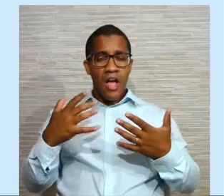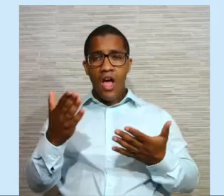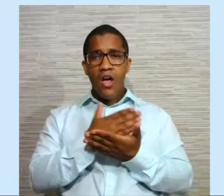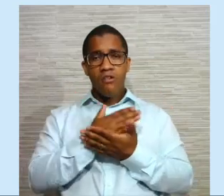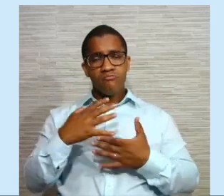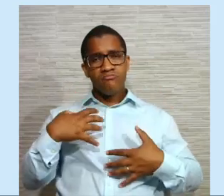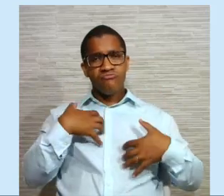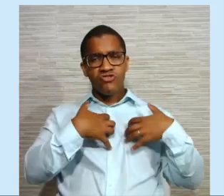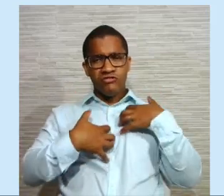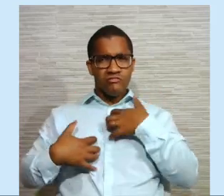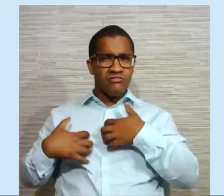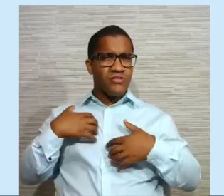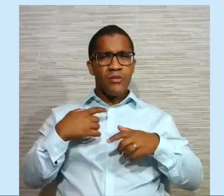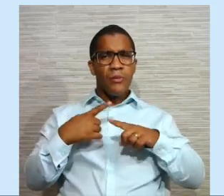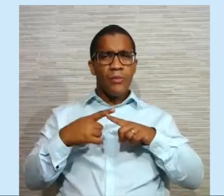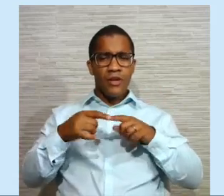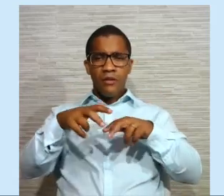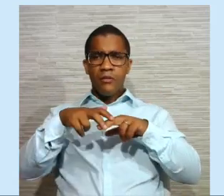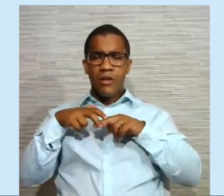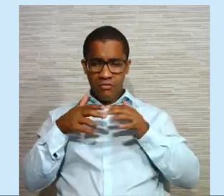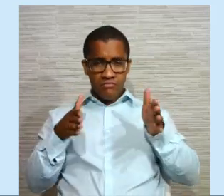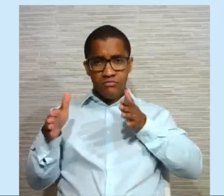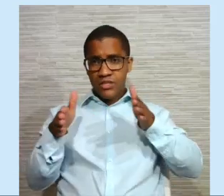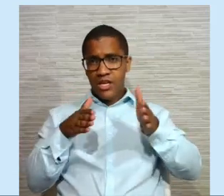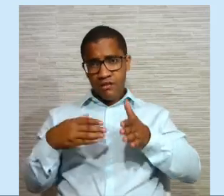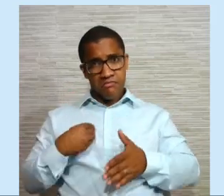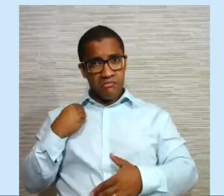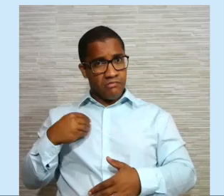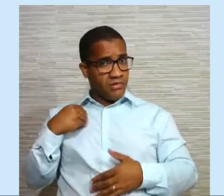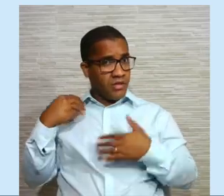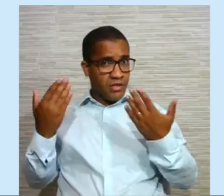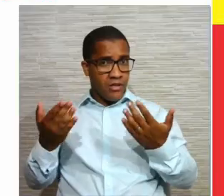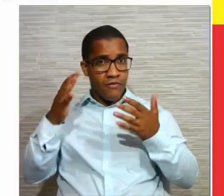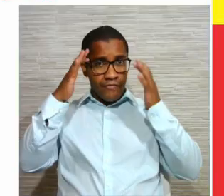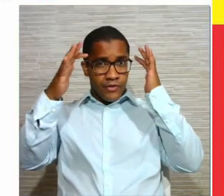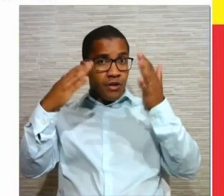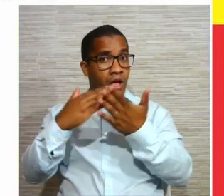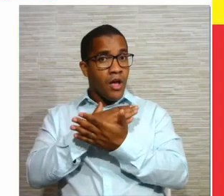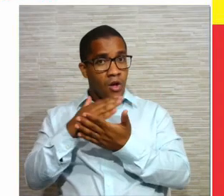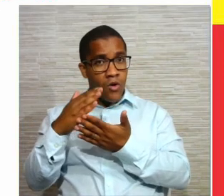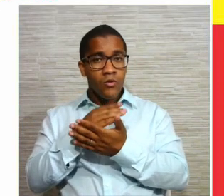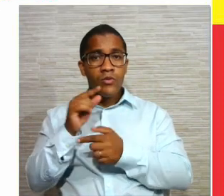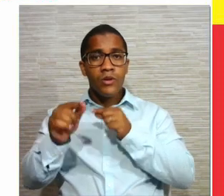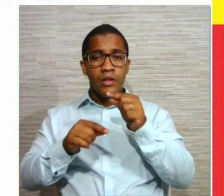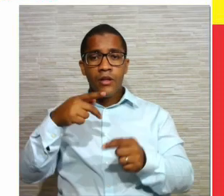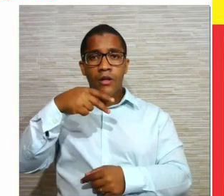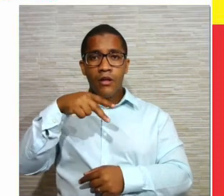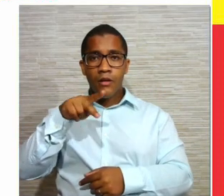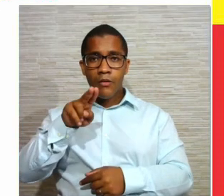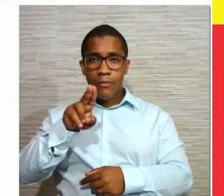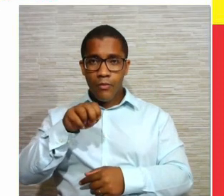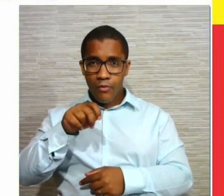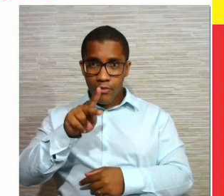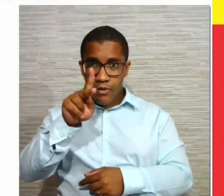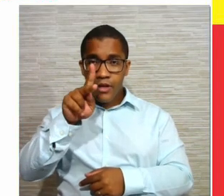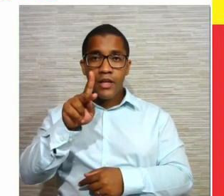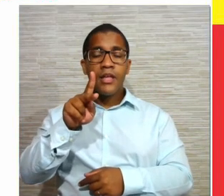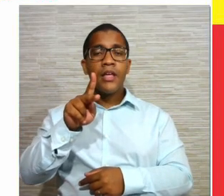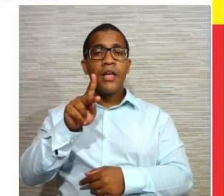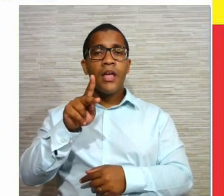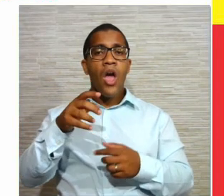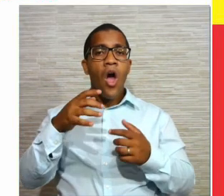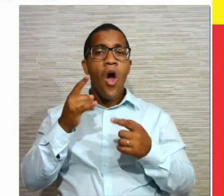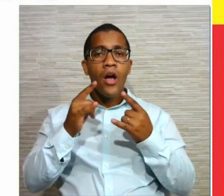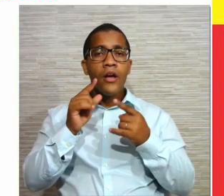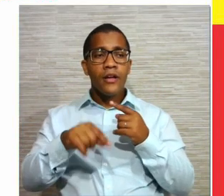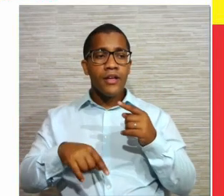grande, né, com o momento que eles estavam vivendo. Então, uma das filosofias do punk rock é